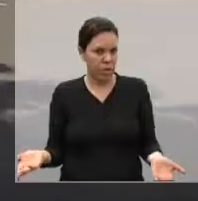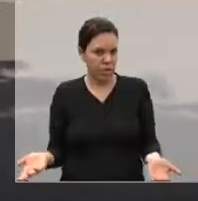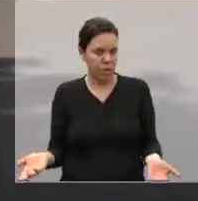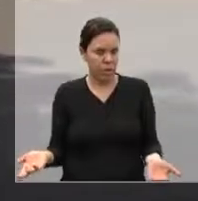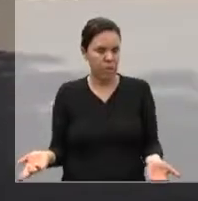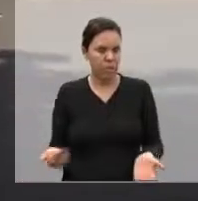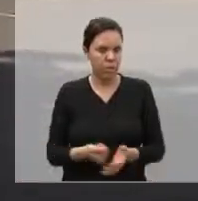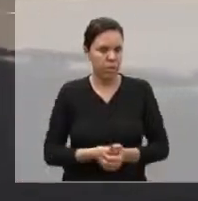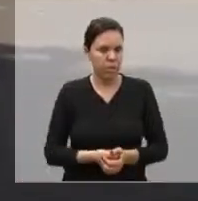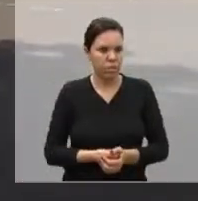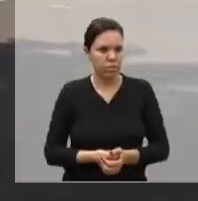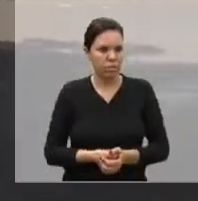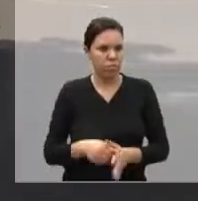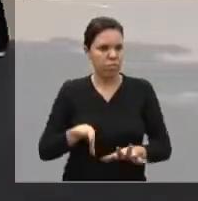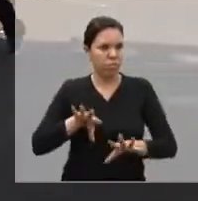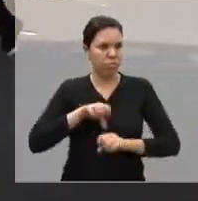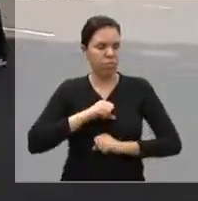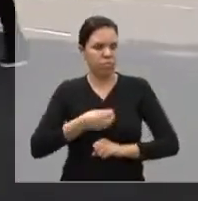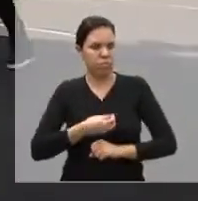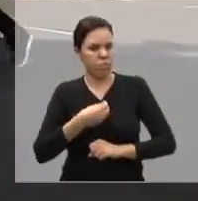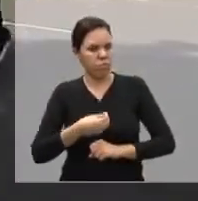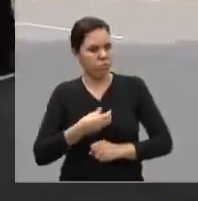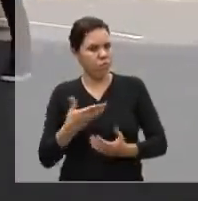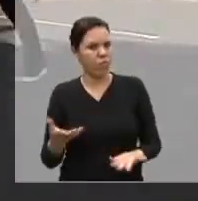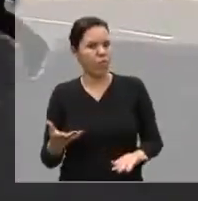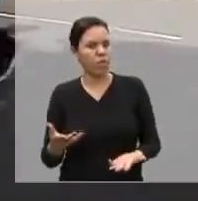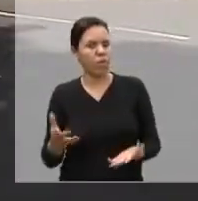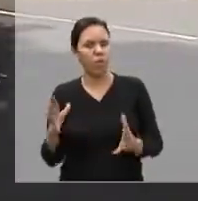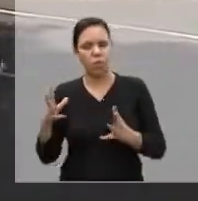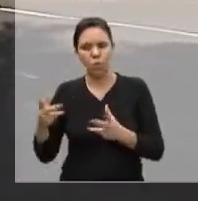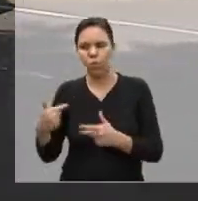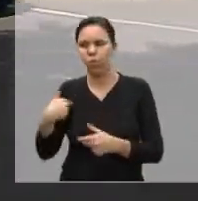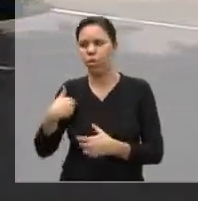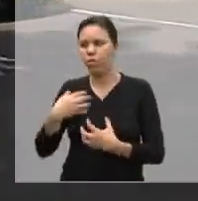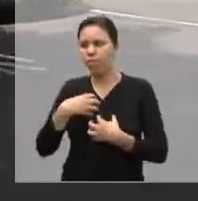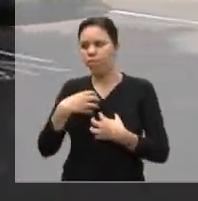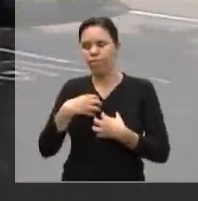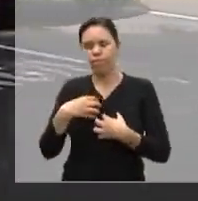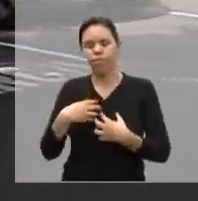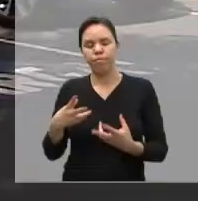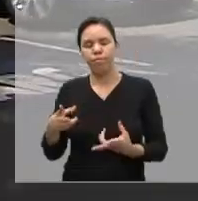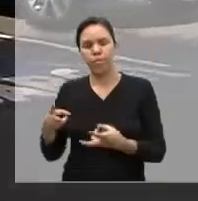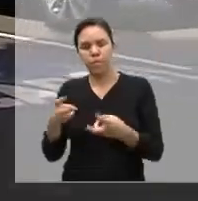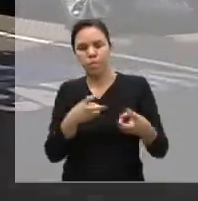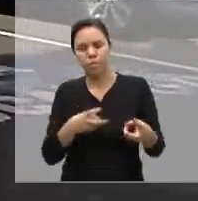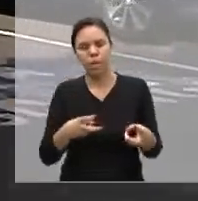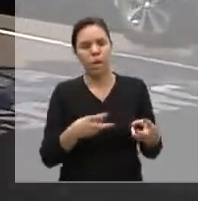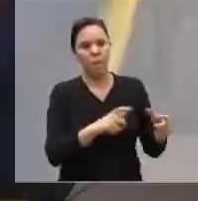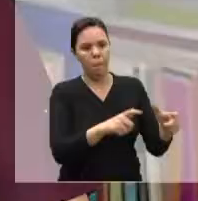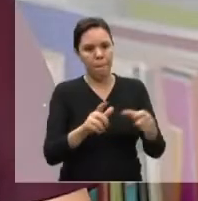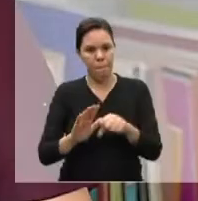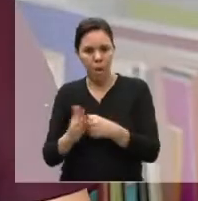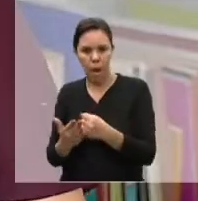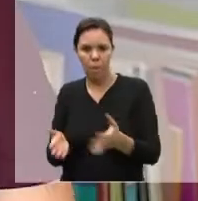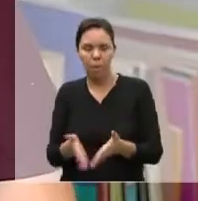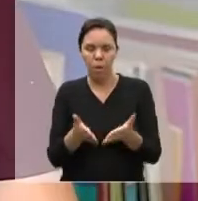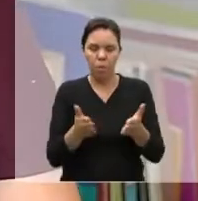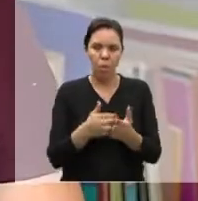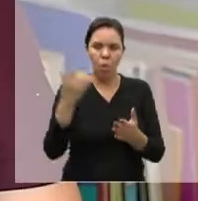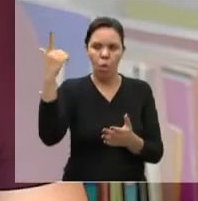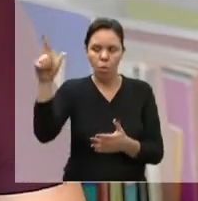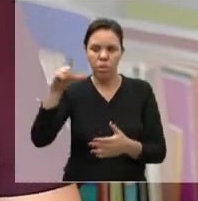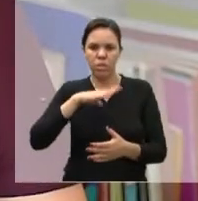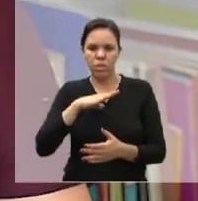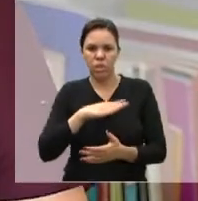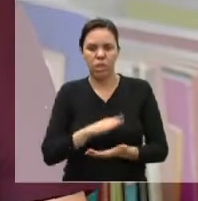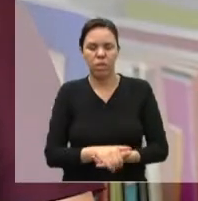ou que é de outra cidade, de outro estado. E com toda essa bagagem, eles só têm a acrescentar. Porque se